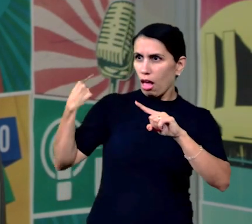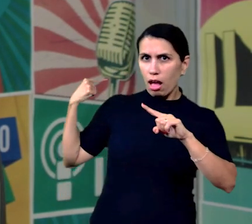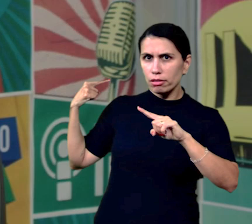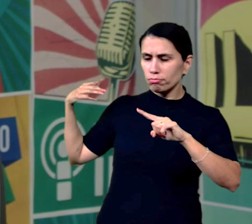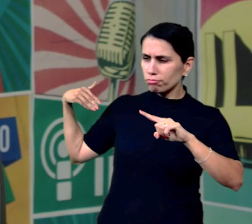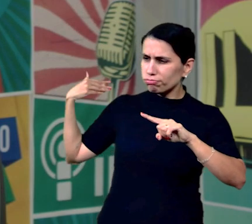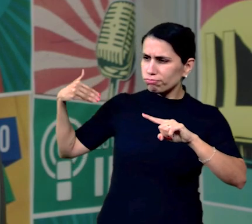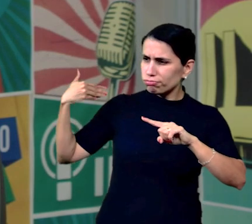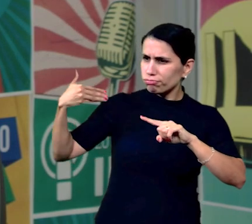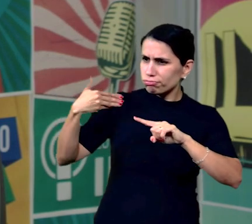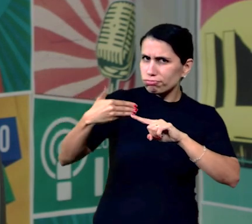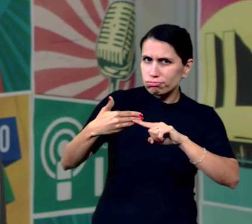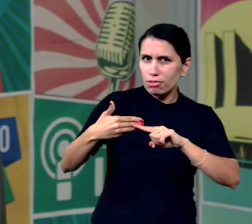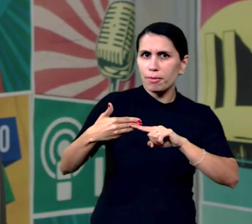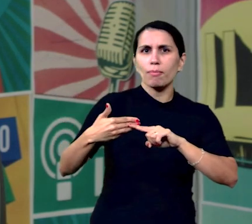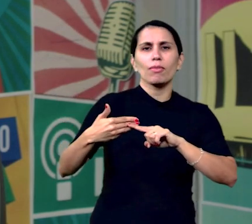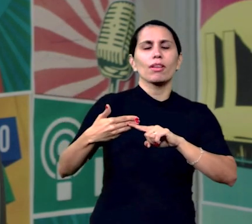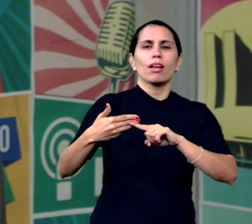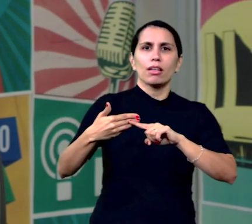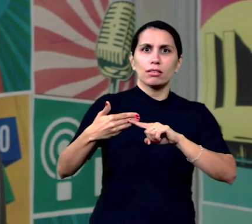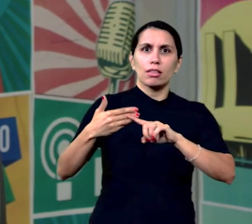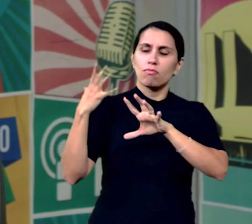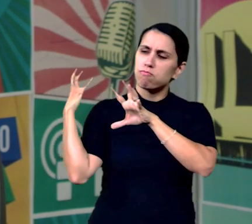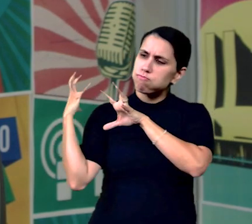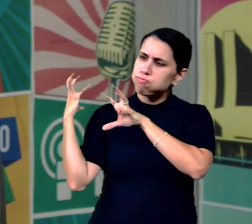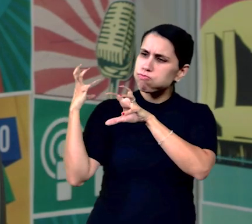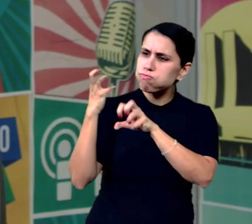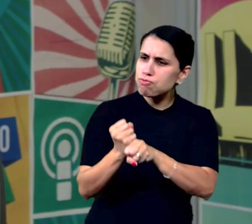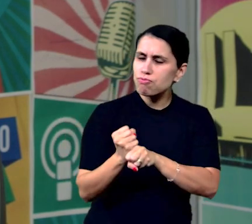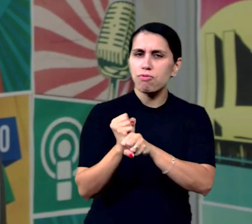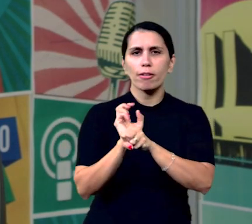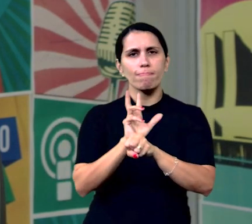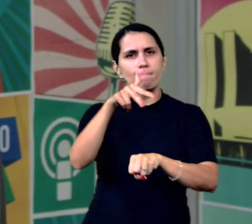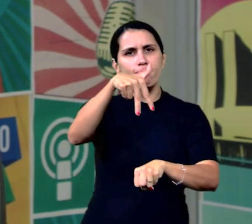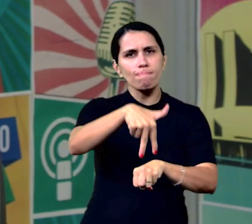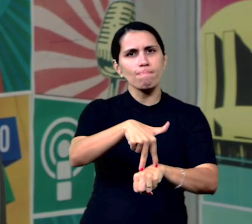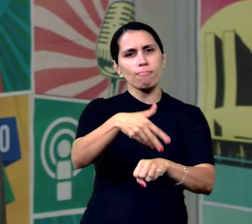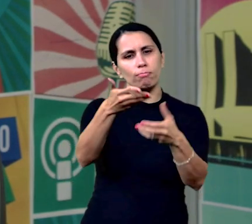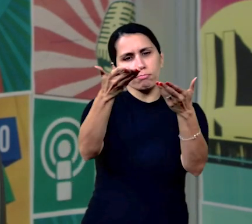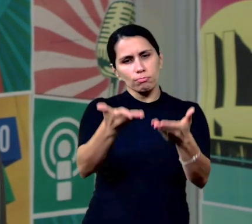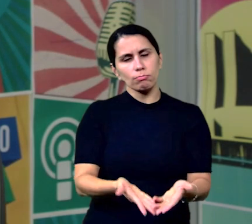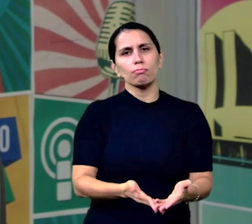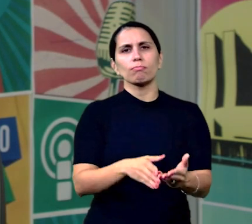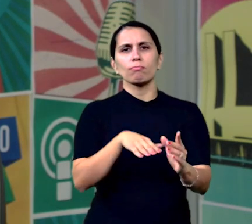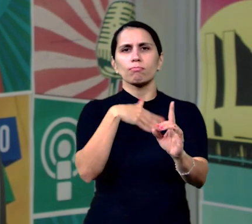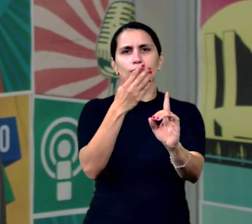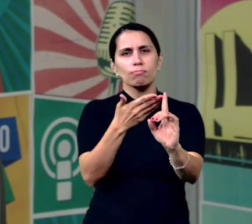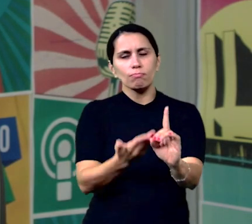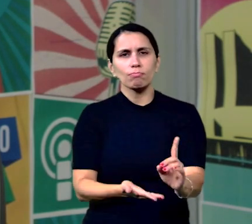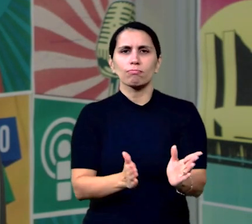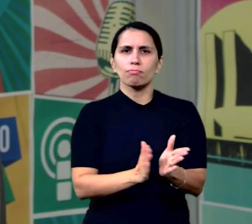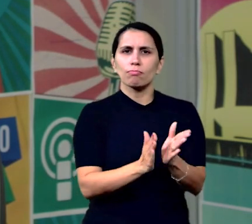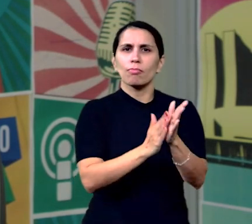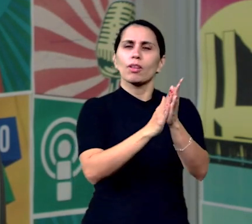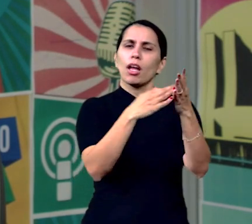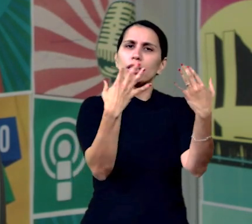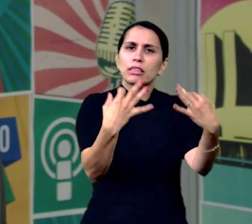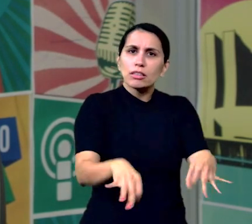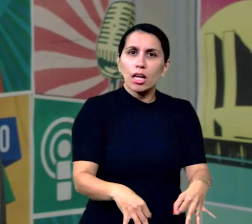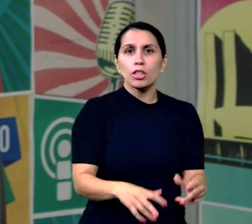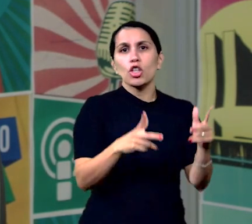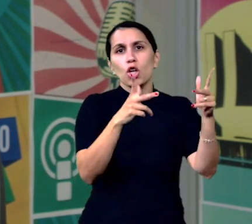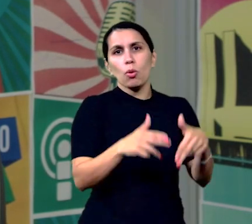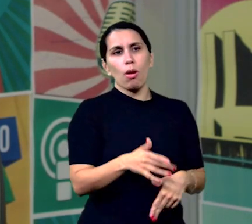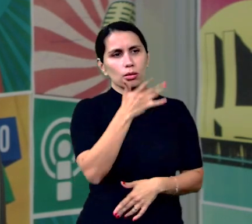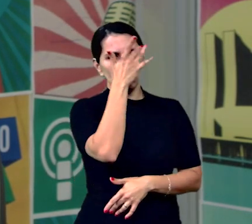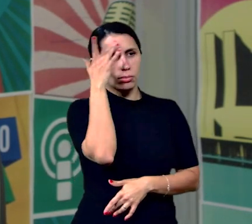e continuam sendo, né, trazendo, né, eles para esse estatuto de dignidade humana, tal como cristãos sempre tiveram nesse